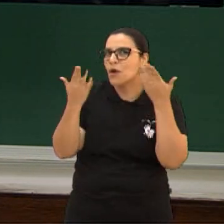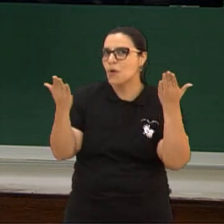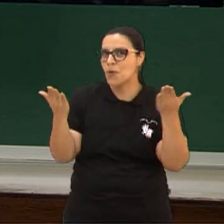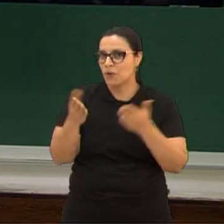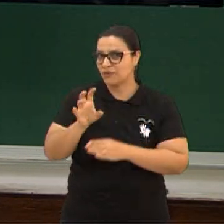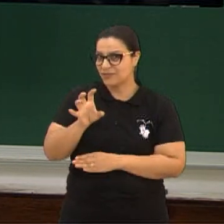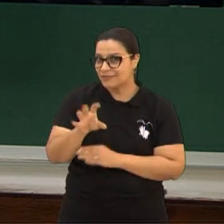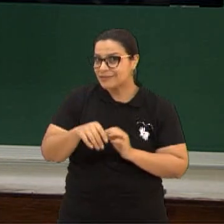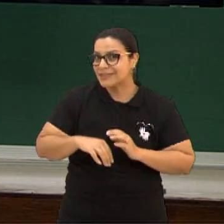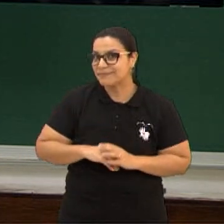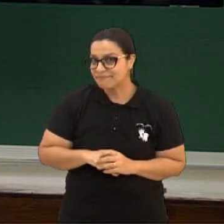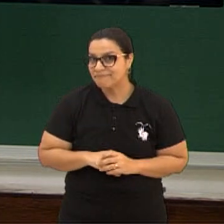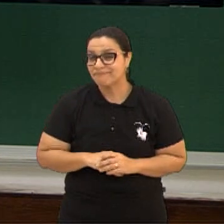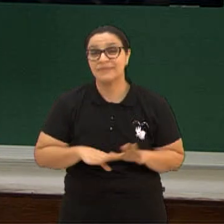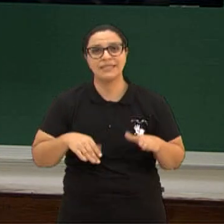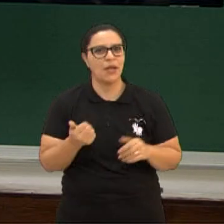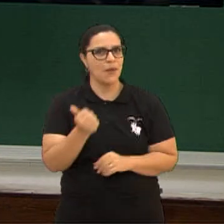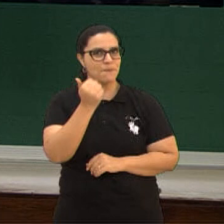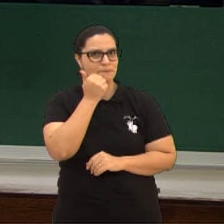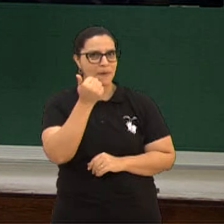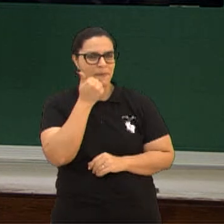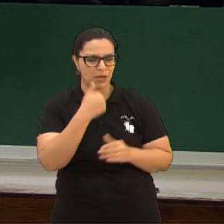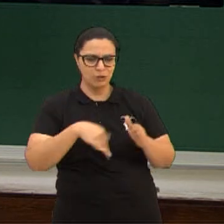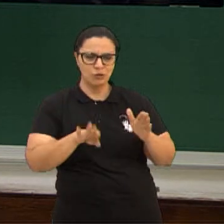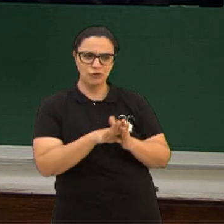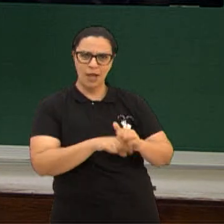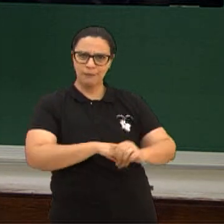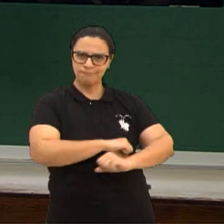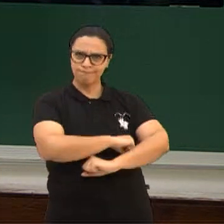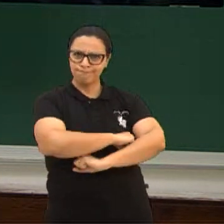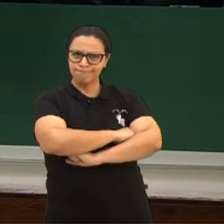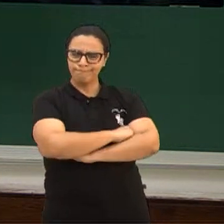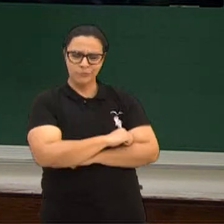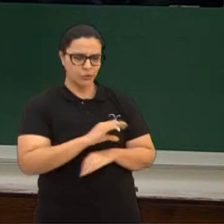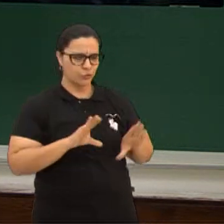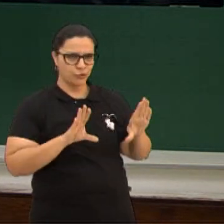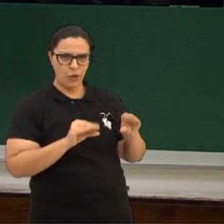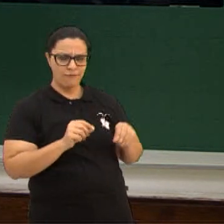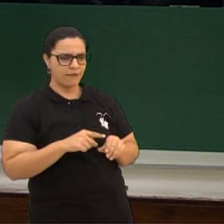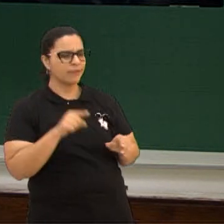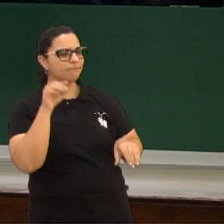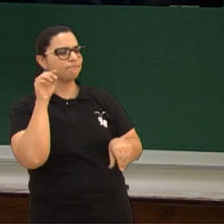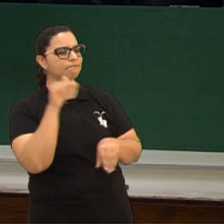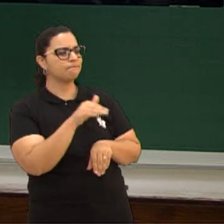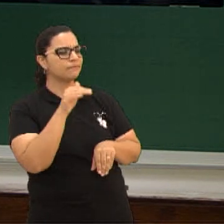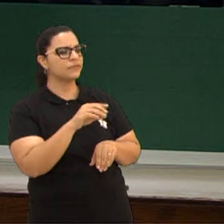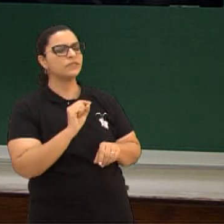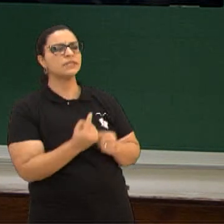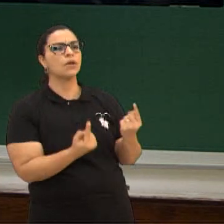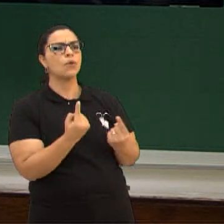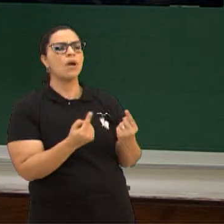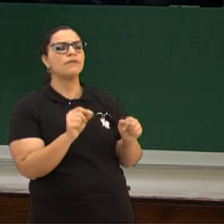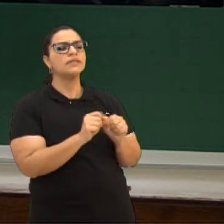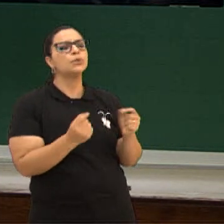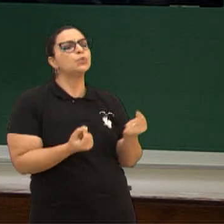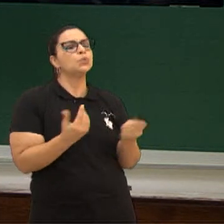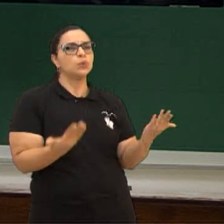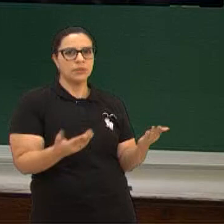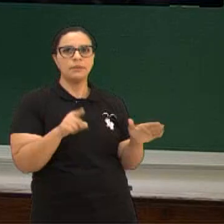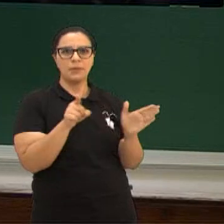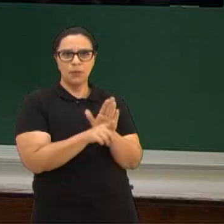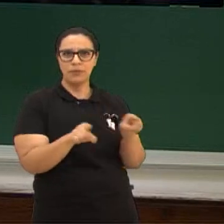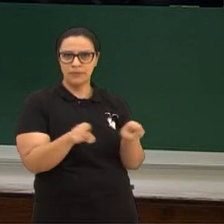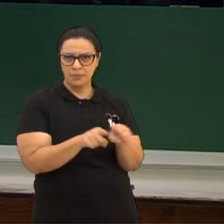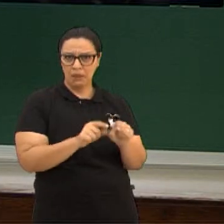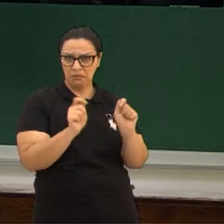dia? Será que as mães chegam assim no sofá e dizem, escuta, decida o que o senhor está fazendo ou